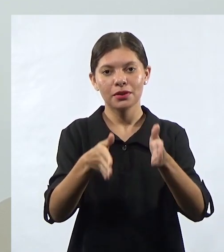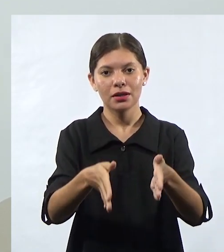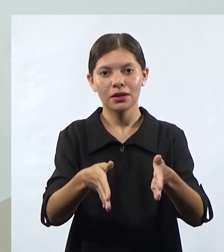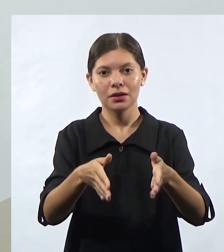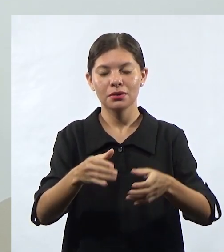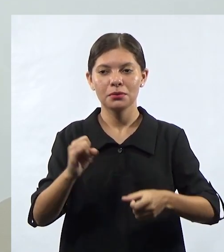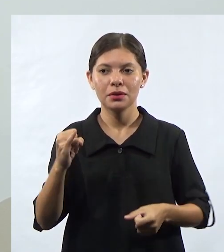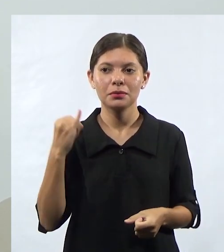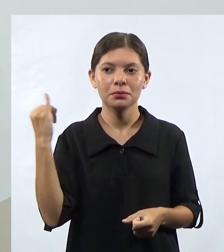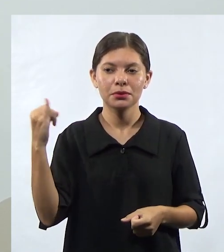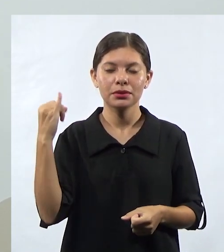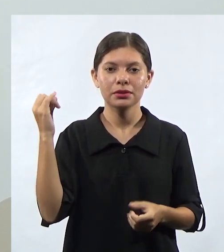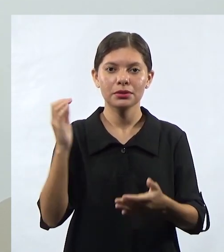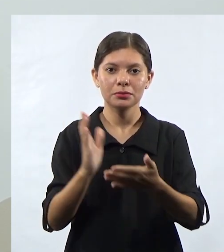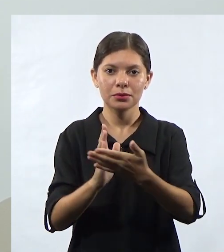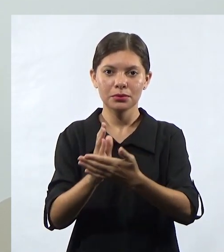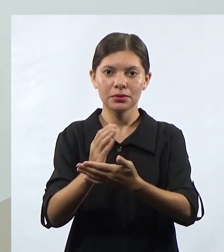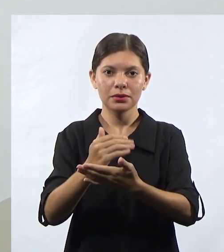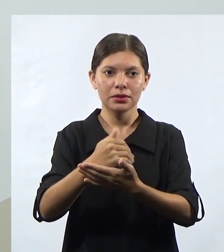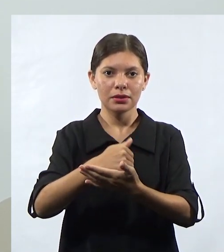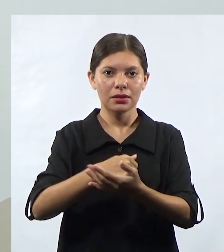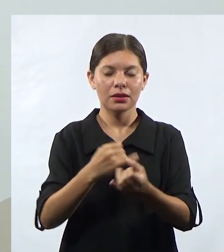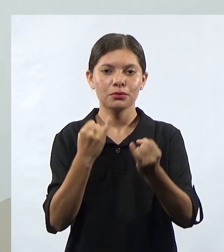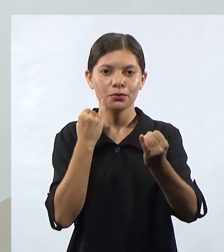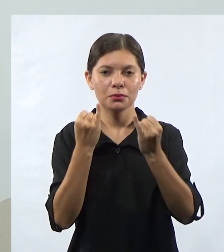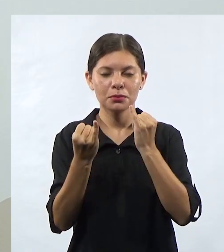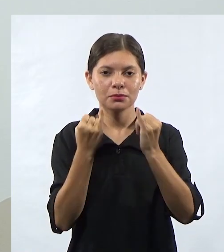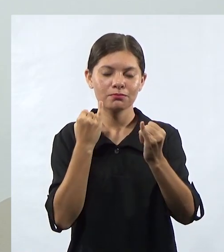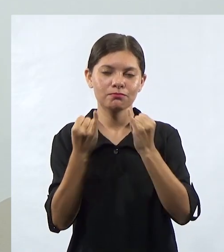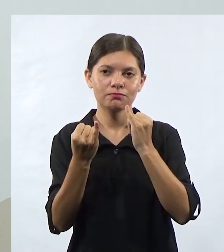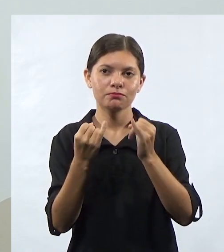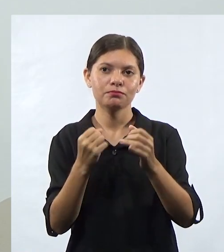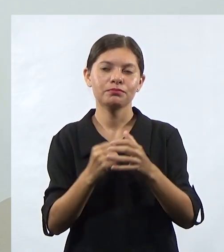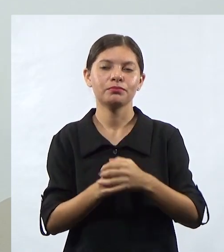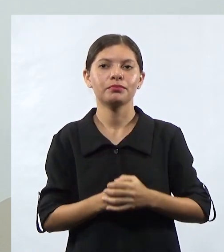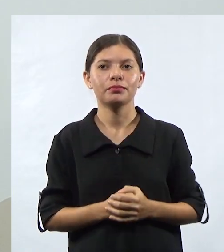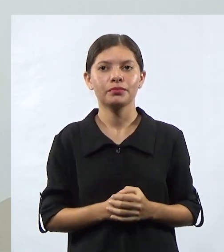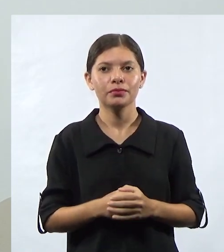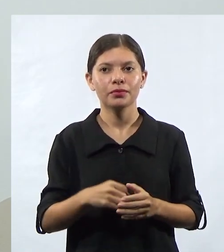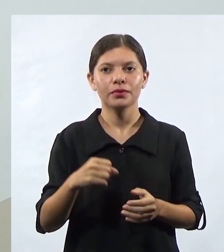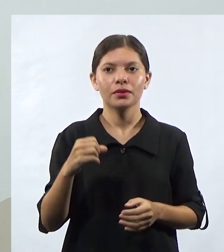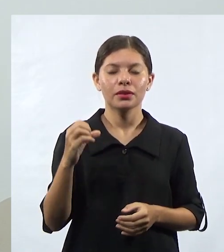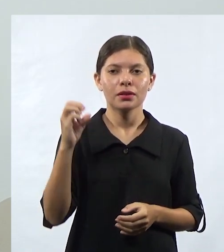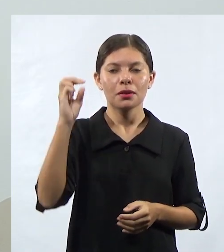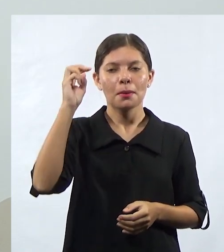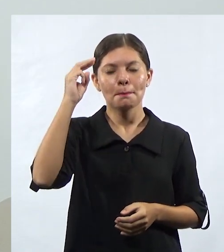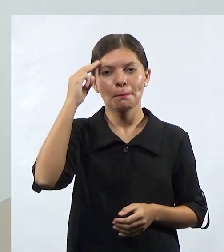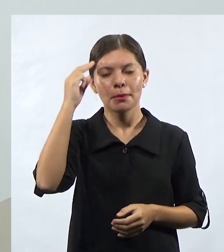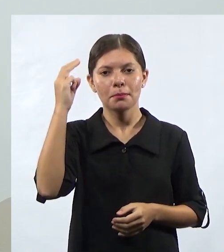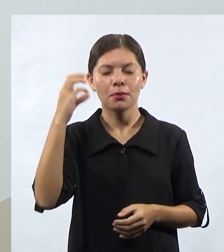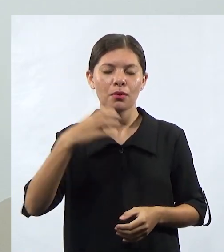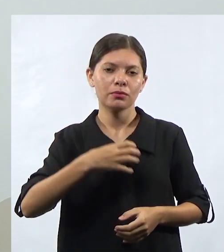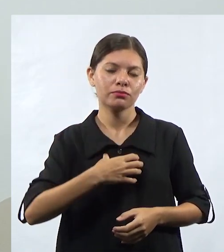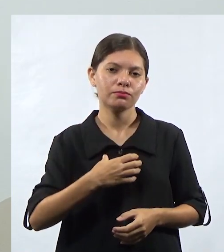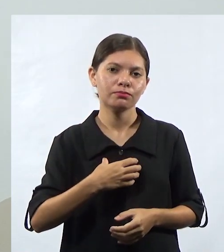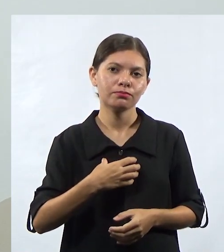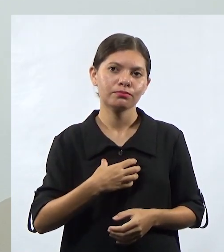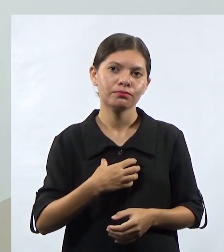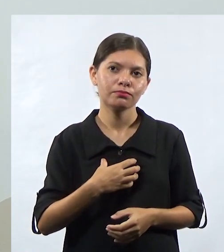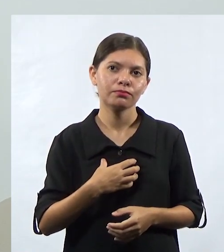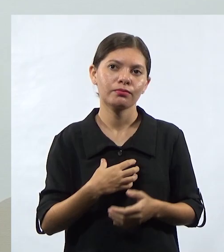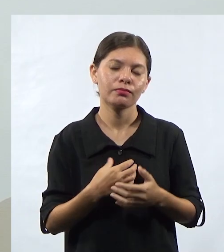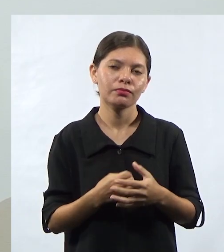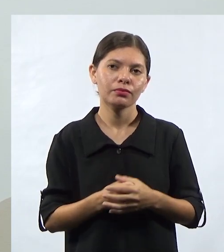instrumento de coleta de informações, de dados, memórias, sentimentos e principalmente